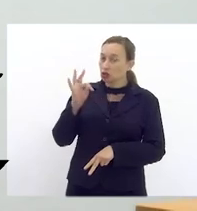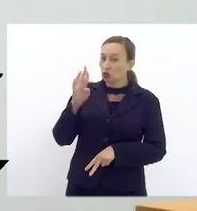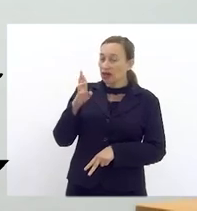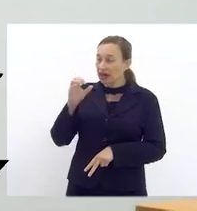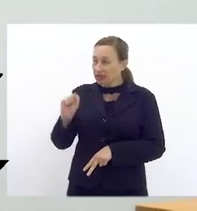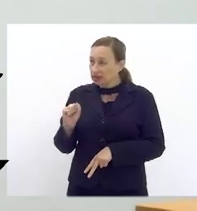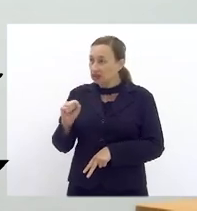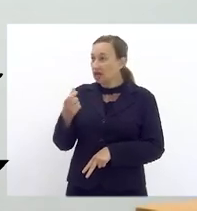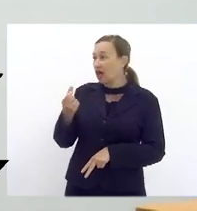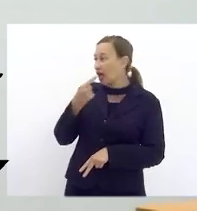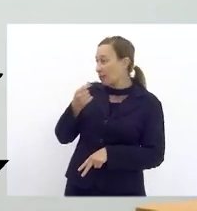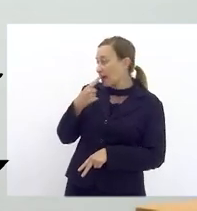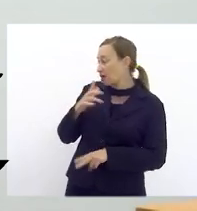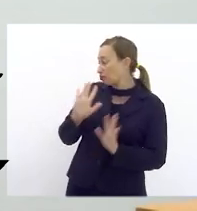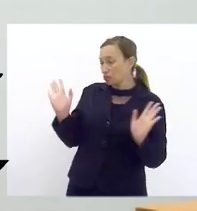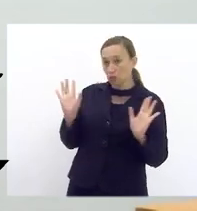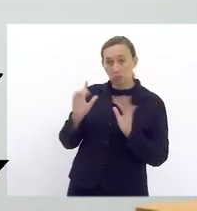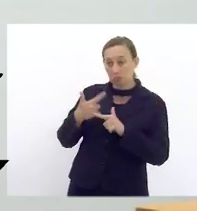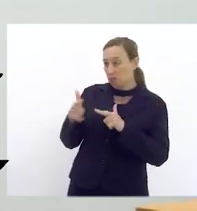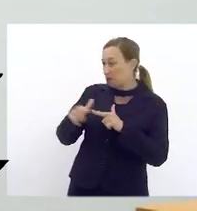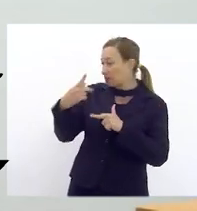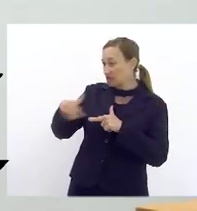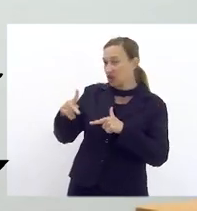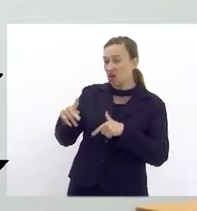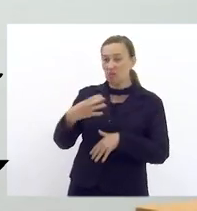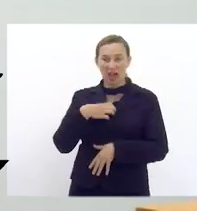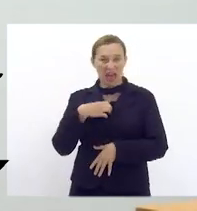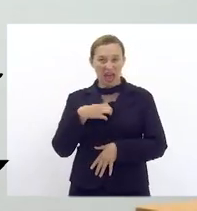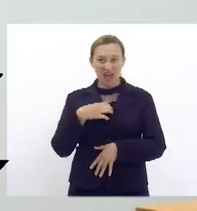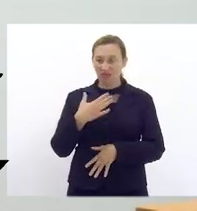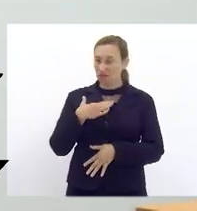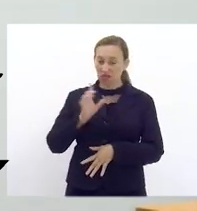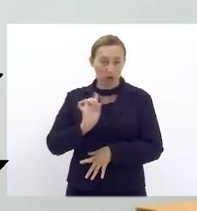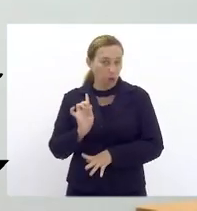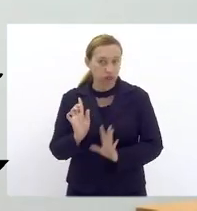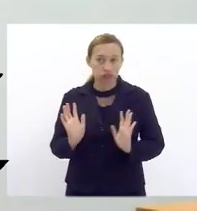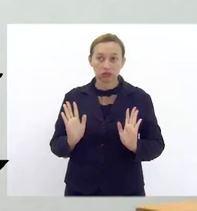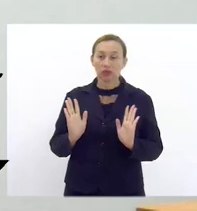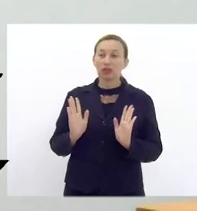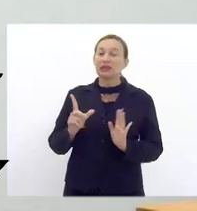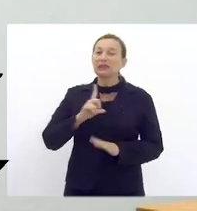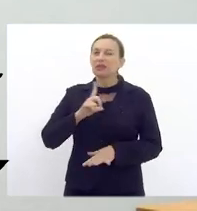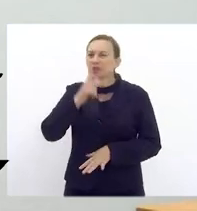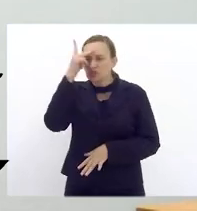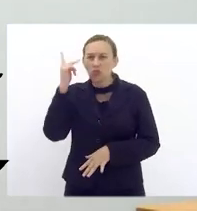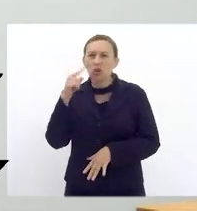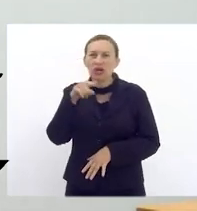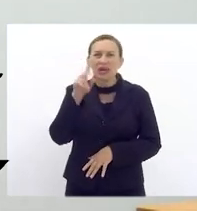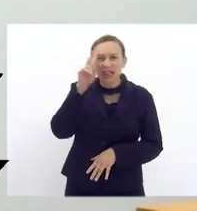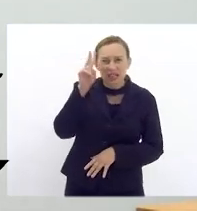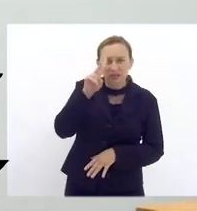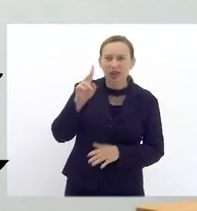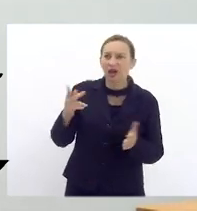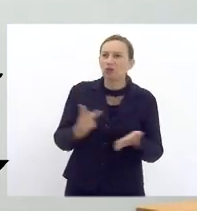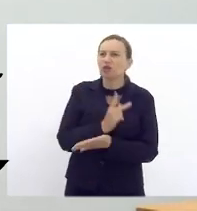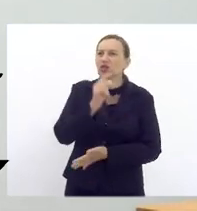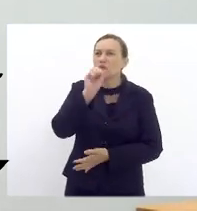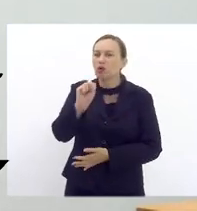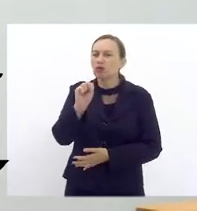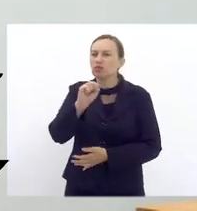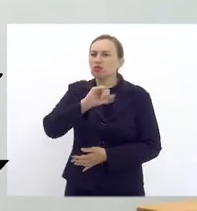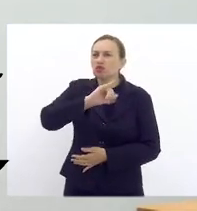mas não tem que descarregar a sua raiva em mim alguém aqui lembra o que que aconteceu no dia oito de